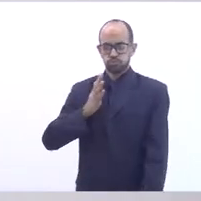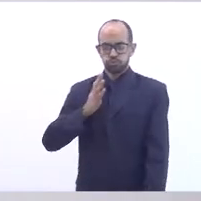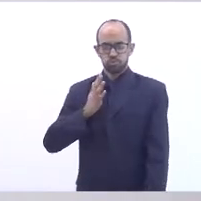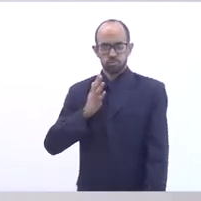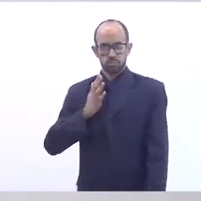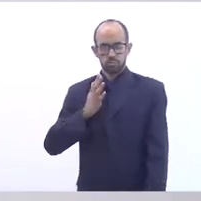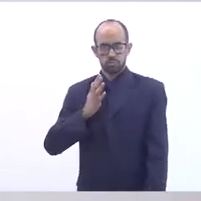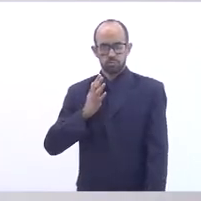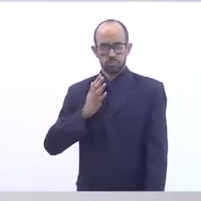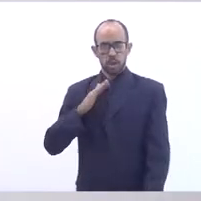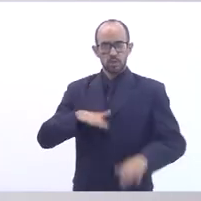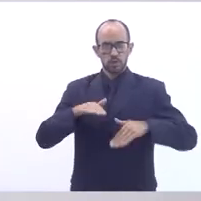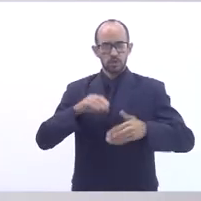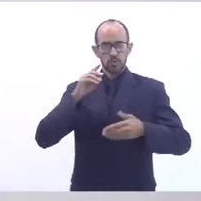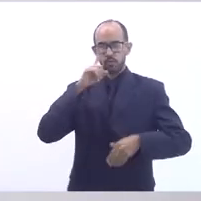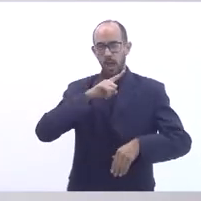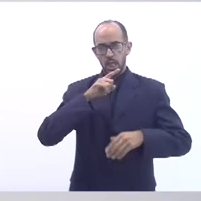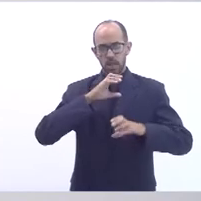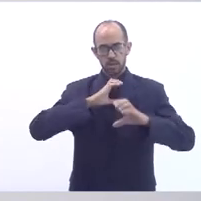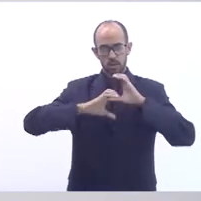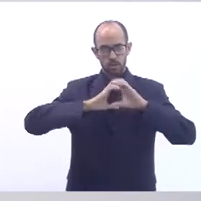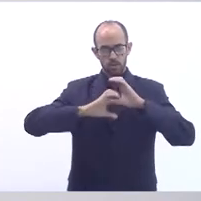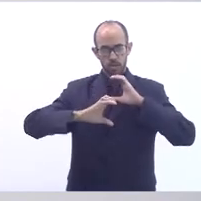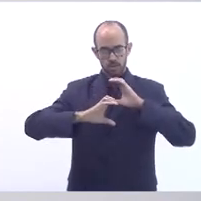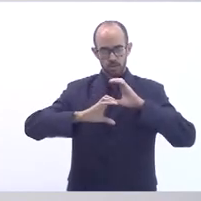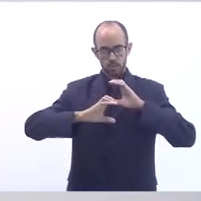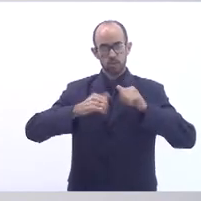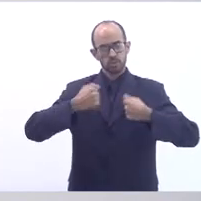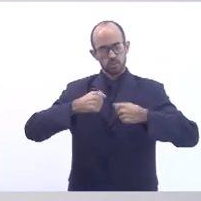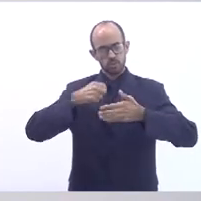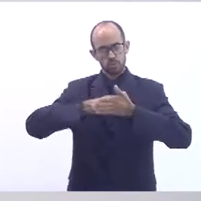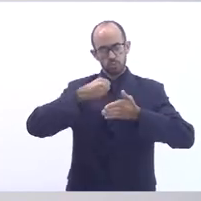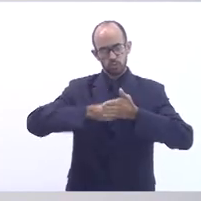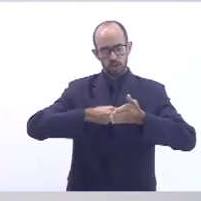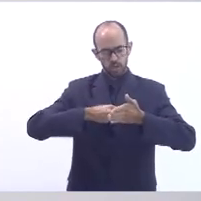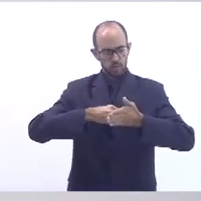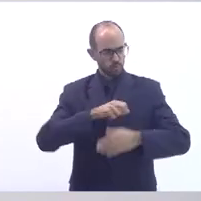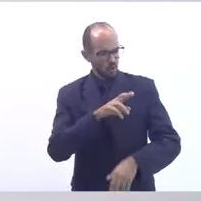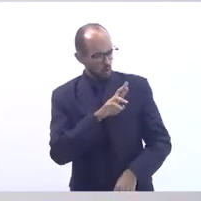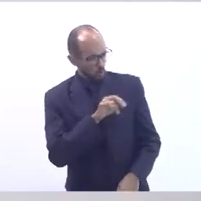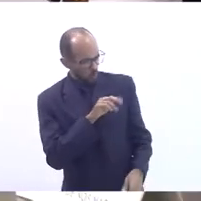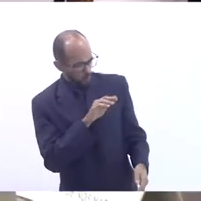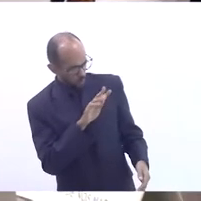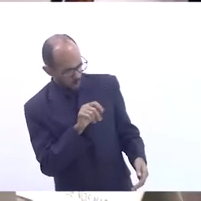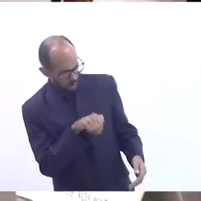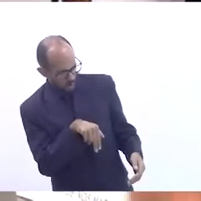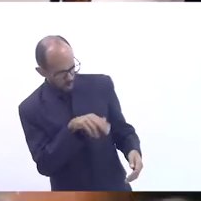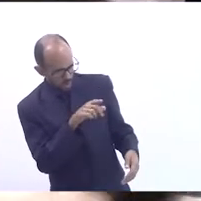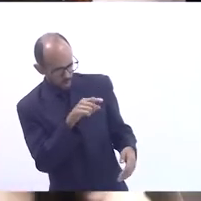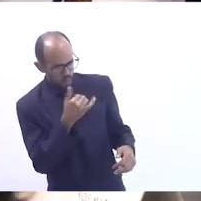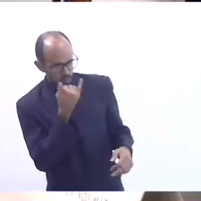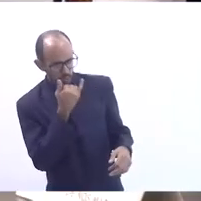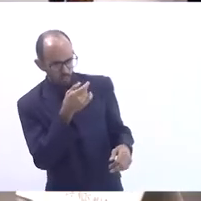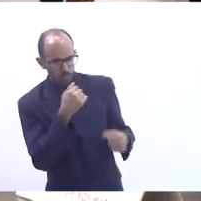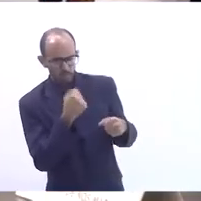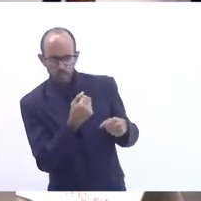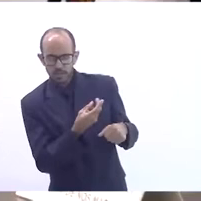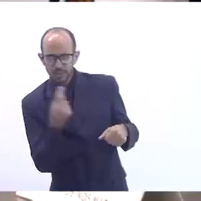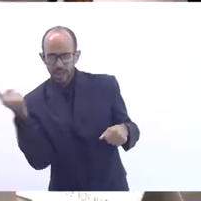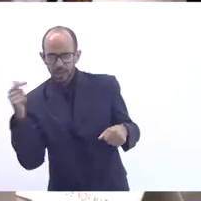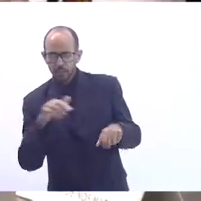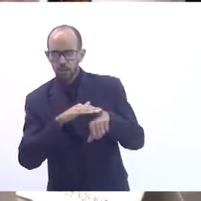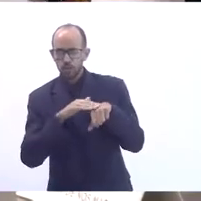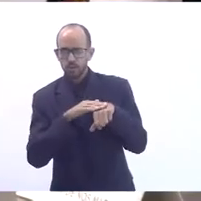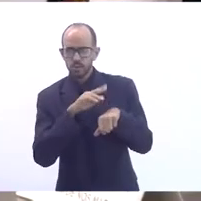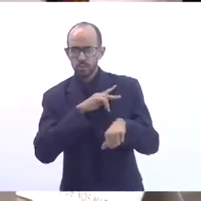que pega no de aula você a gente pode ser assim então a gente tem que ir vai todas as frentes uma coisa você chegou a dizer porque eu tive que sair para falar com o presidente